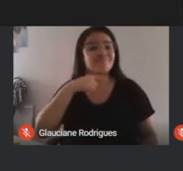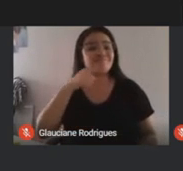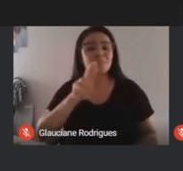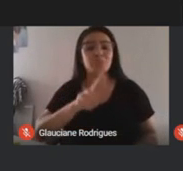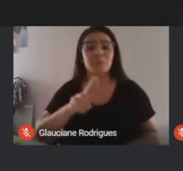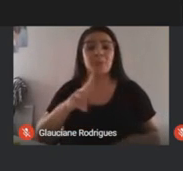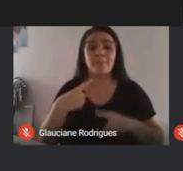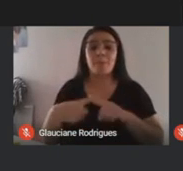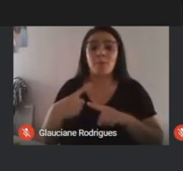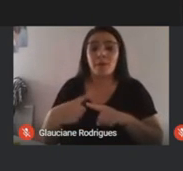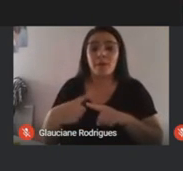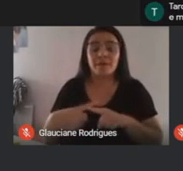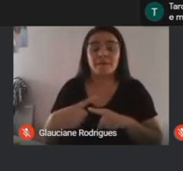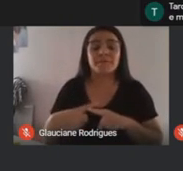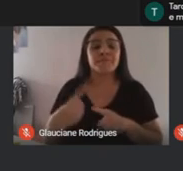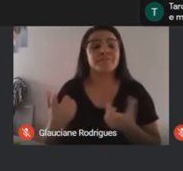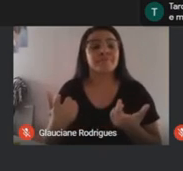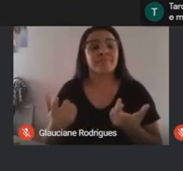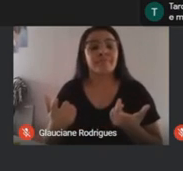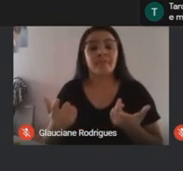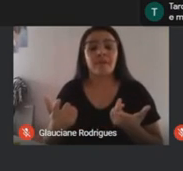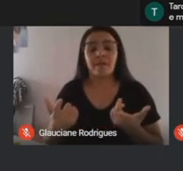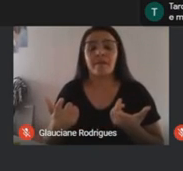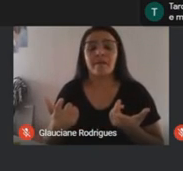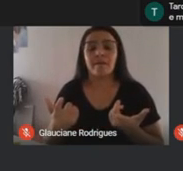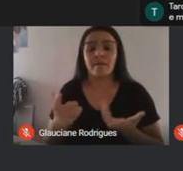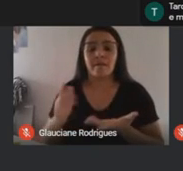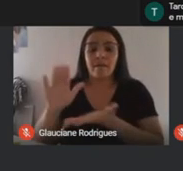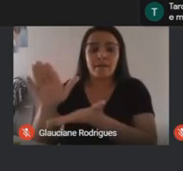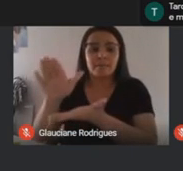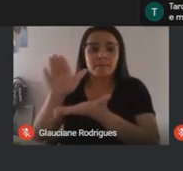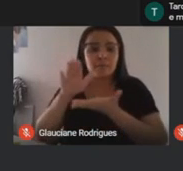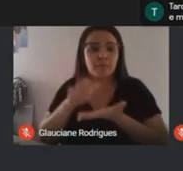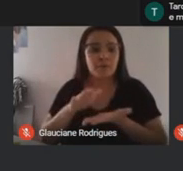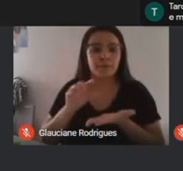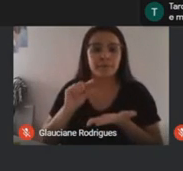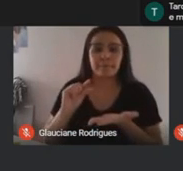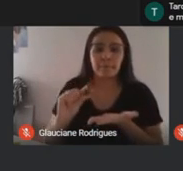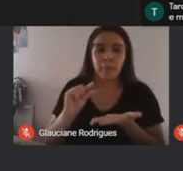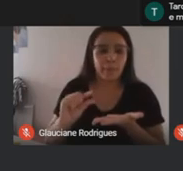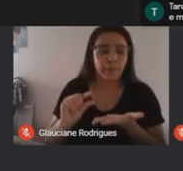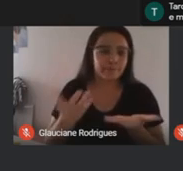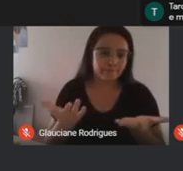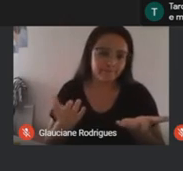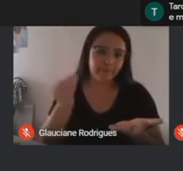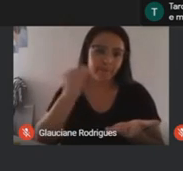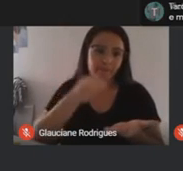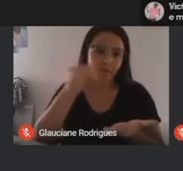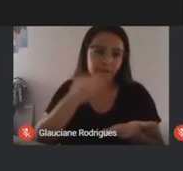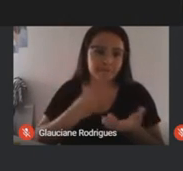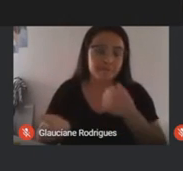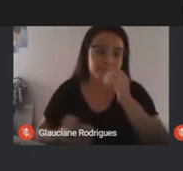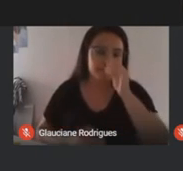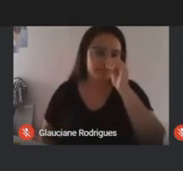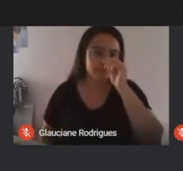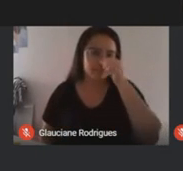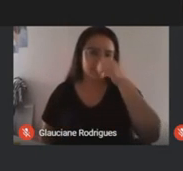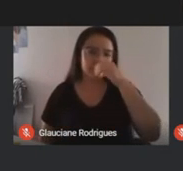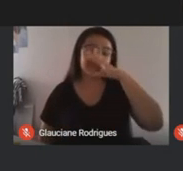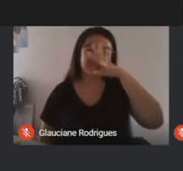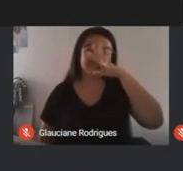da concentração na amostra, tá? Da disponibilidade de quantidade de amostra. Quando a gente trabalha